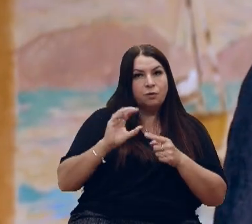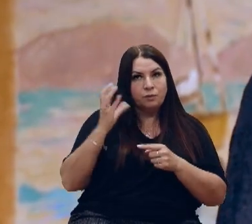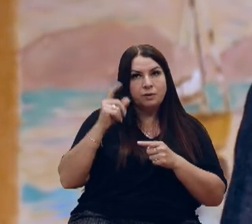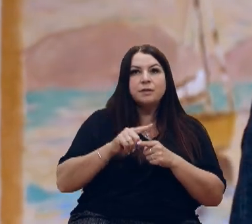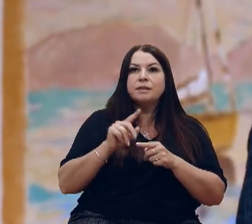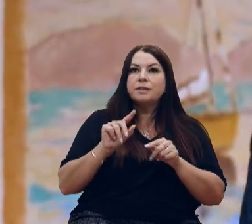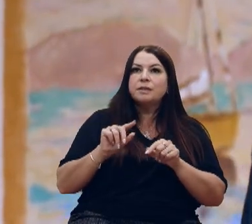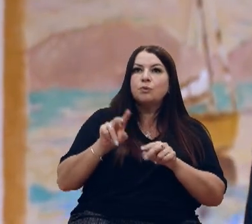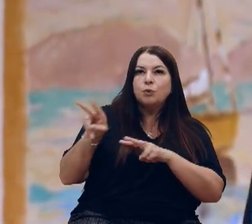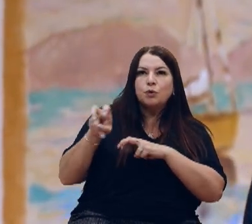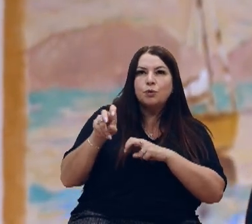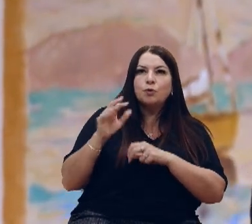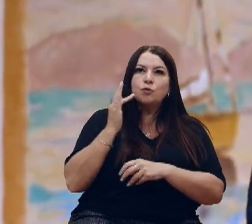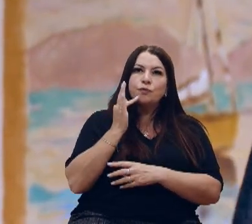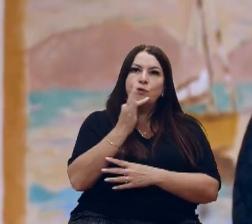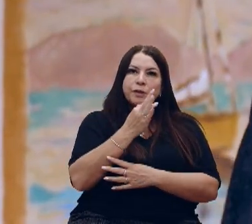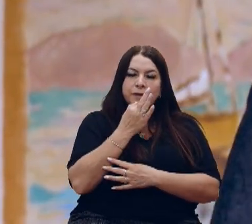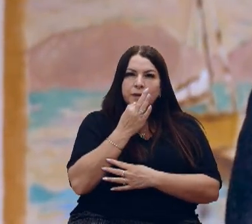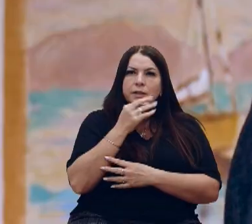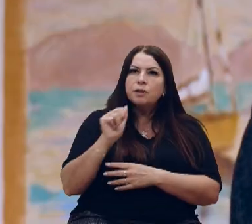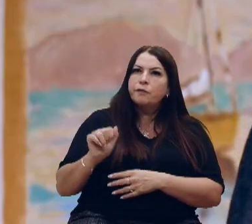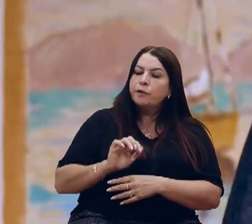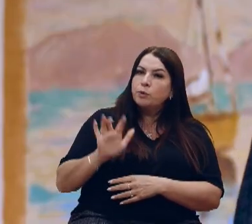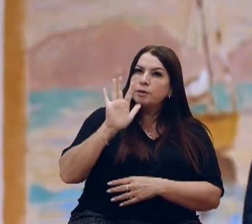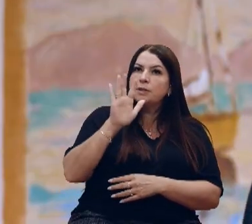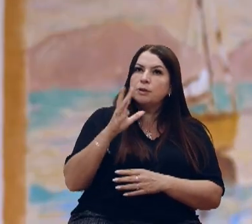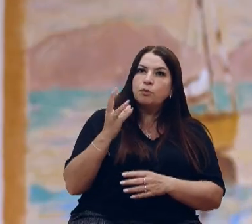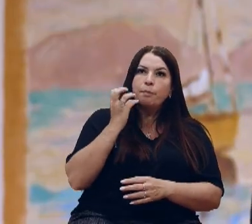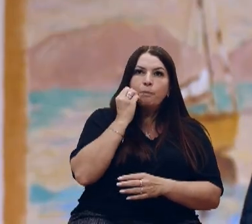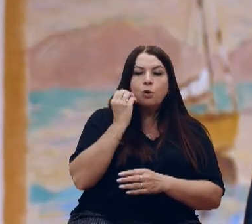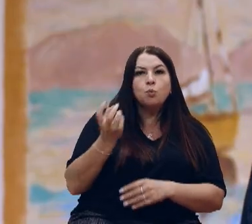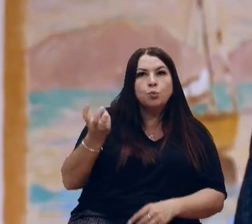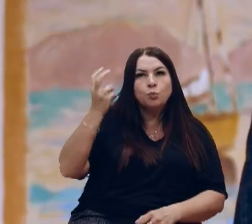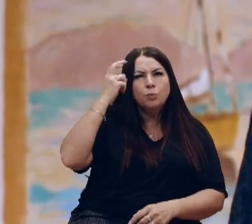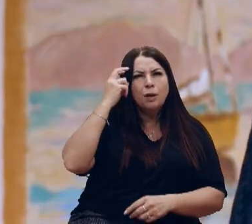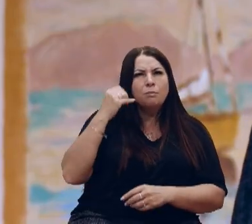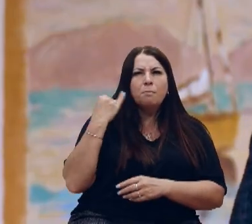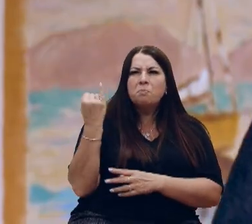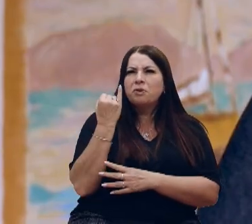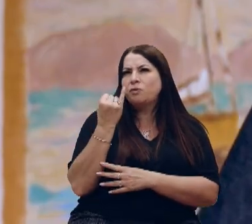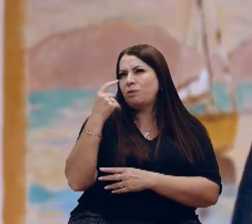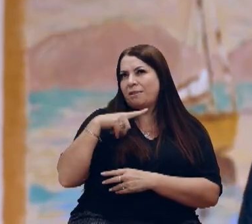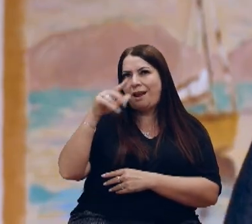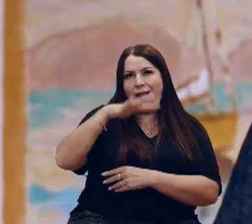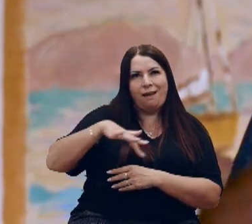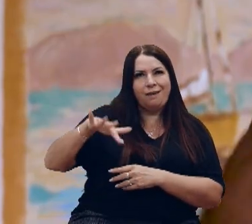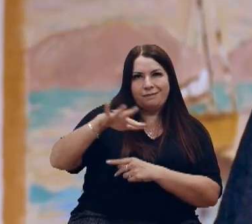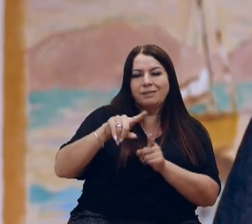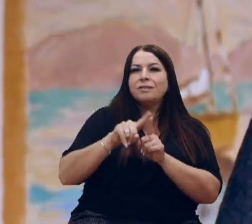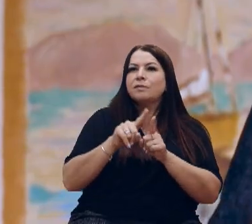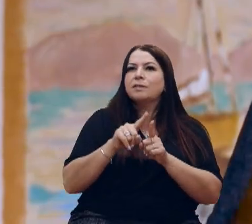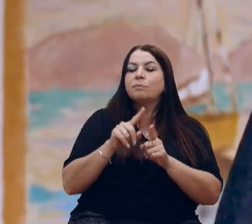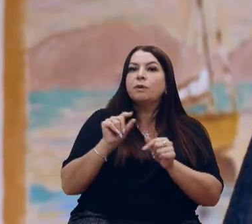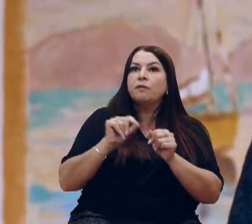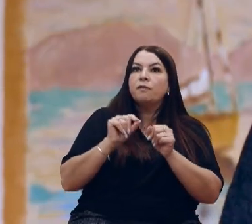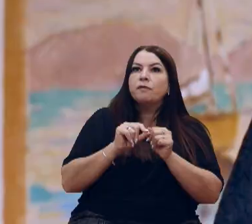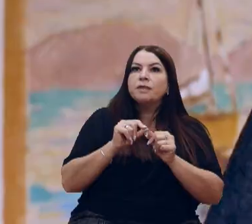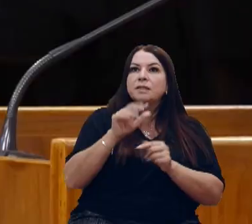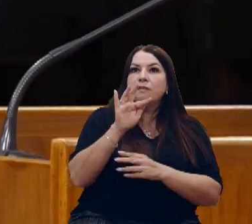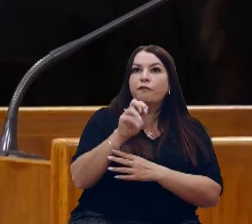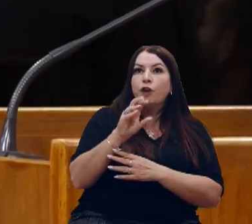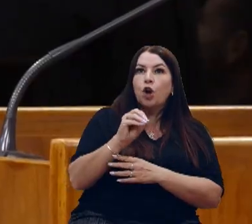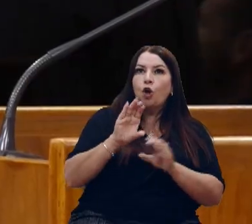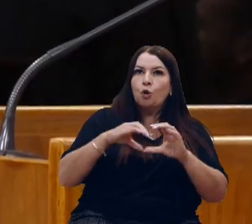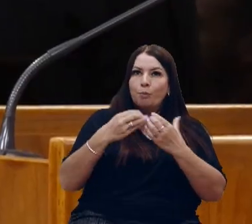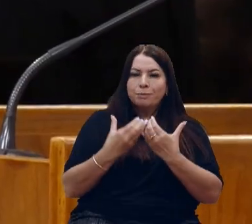ele no interior de Forqueta, né? Valorizando o patrimônio cultural riquíssimo que existe lá, a partir da realização de filós